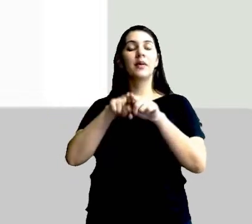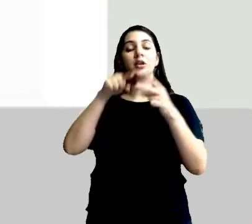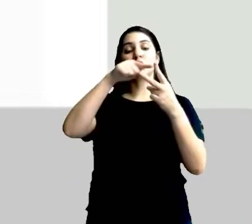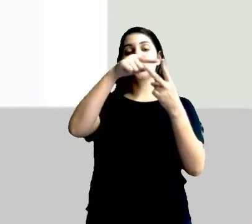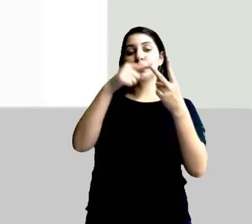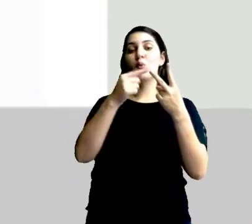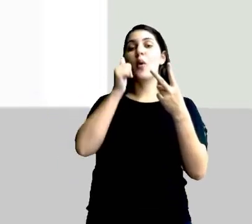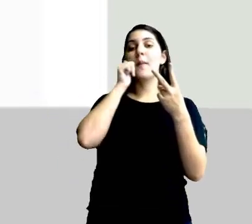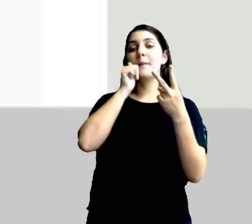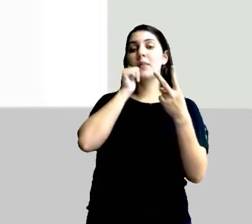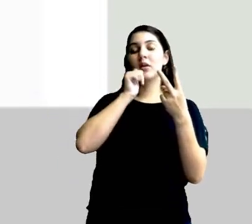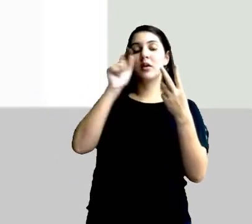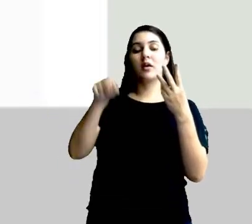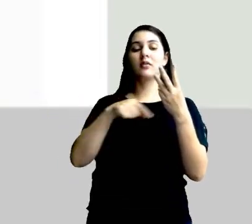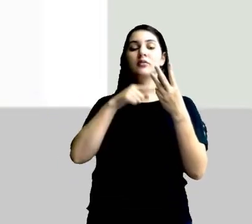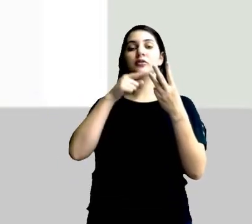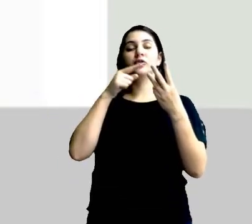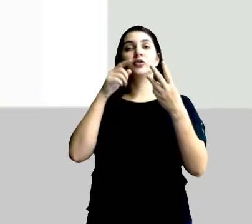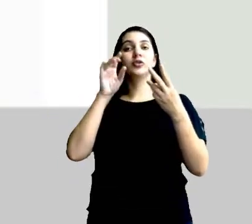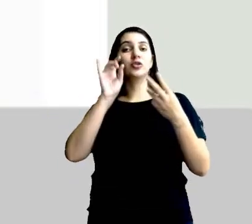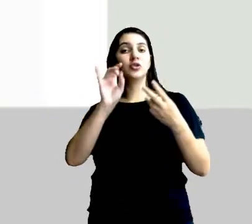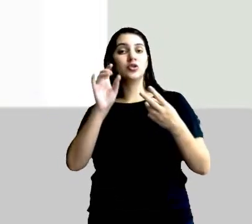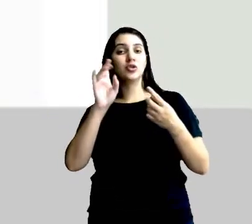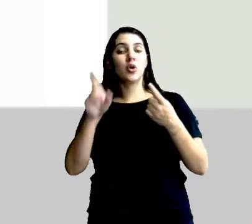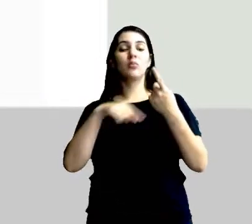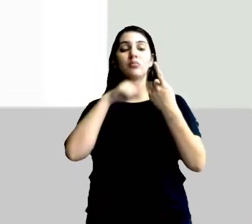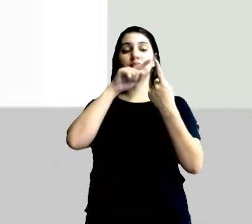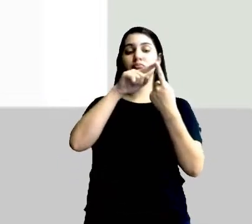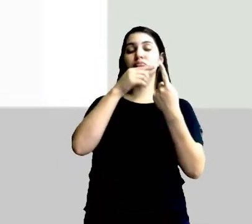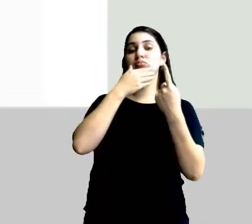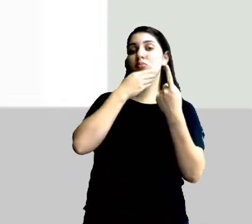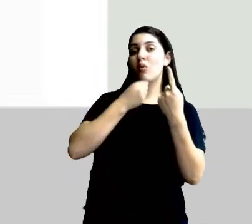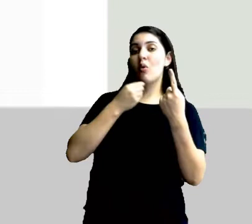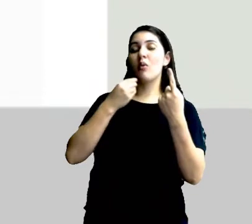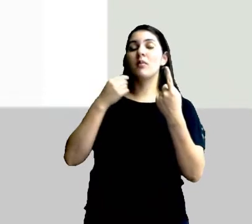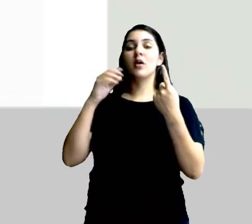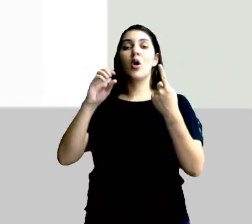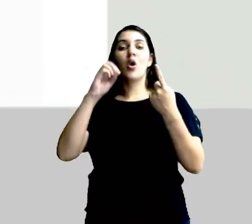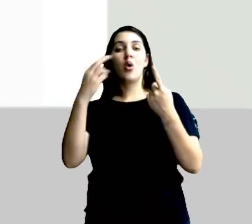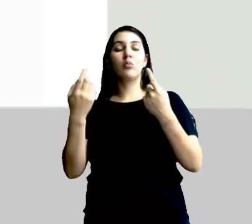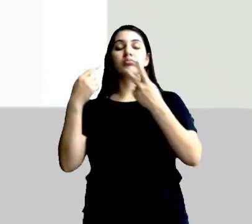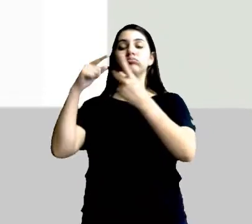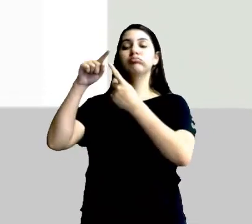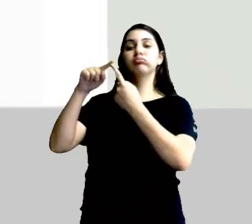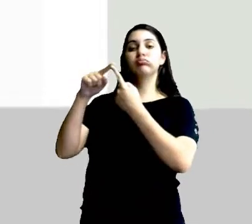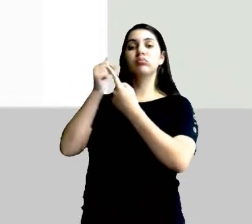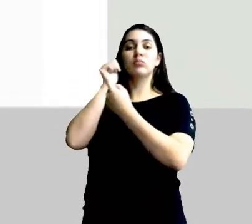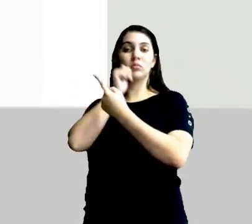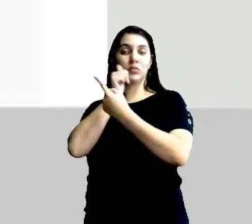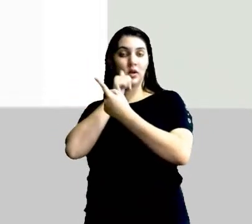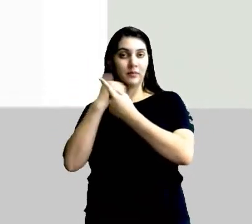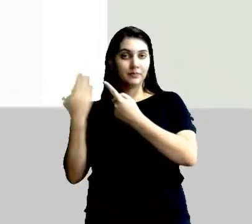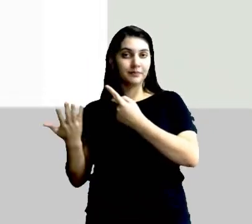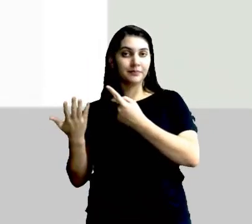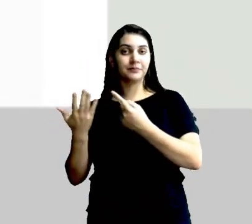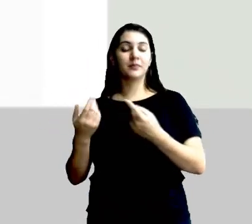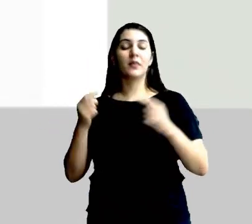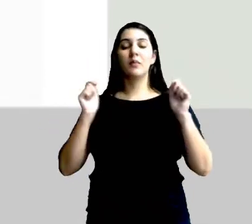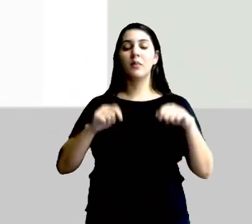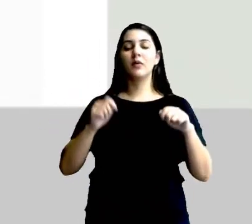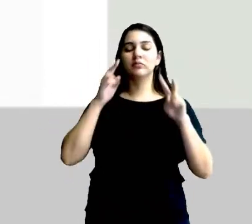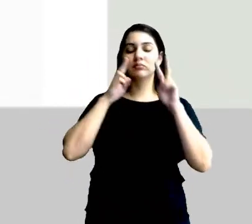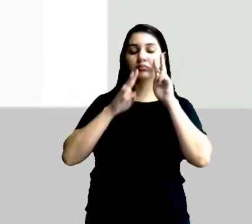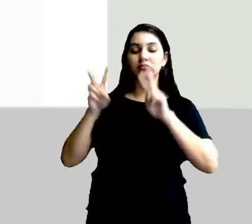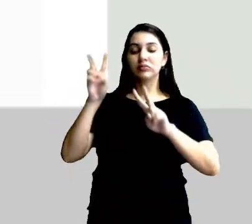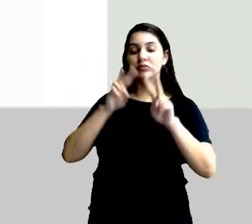formadas por 2 mulheres, também é formada apenas por um homem e apenas formada por uma mulher. Então a gente